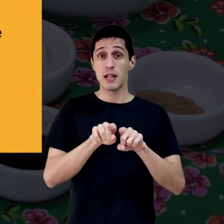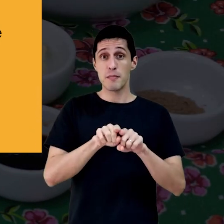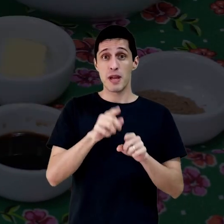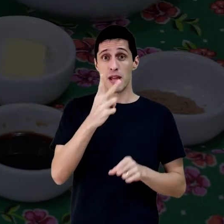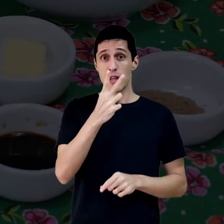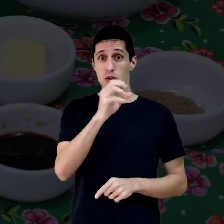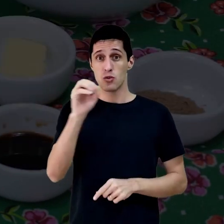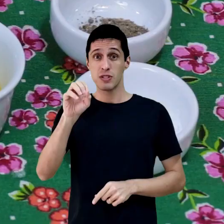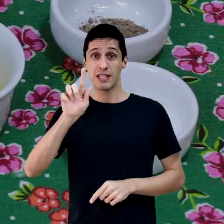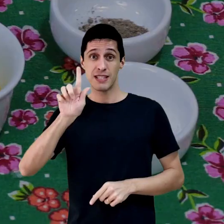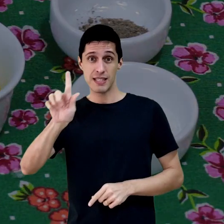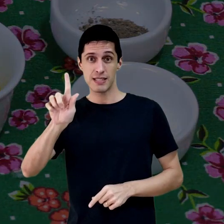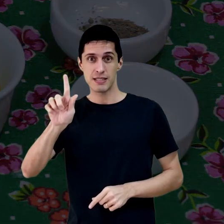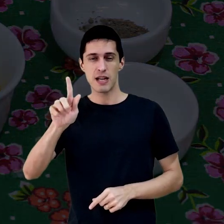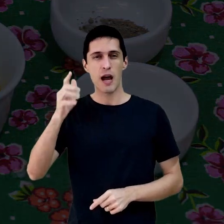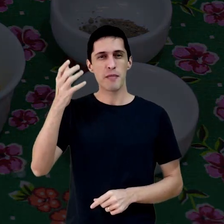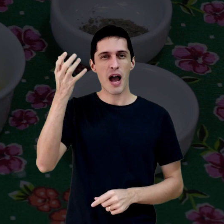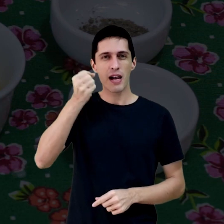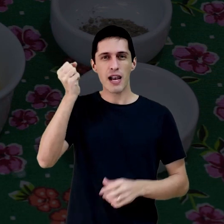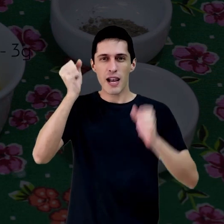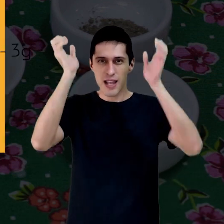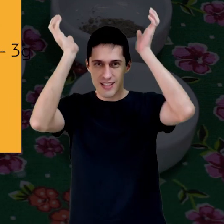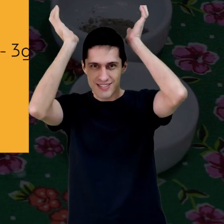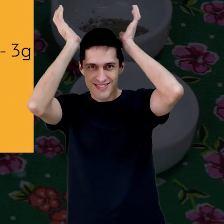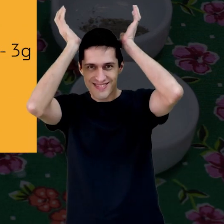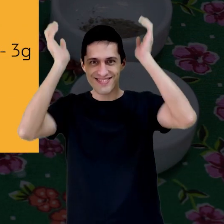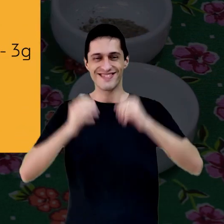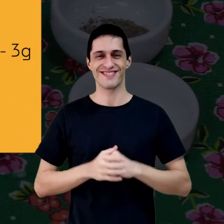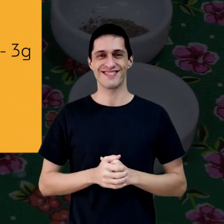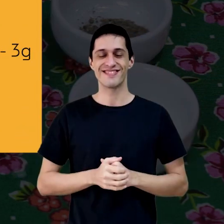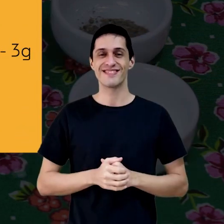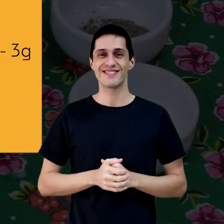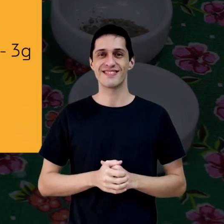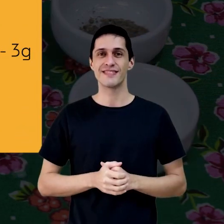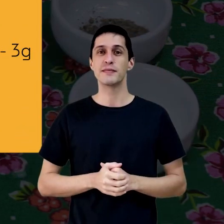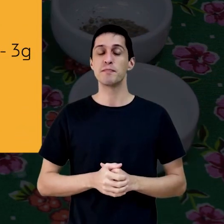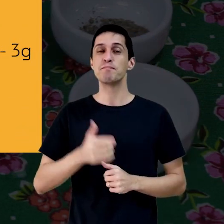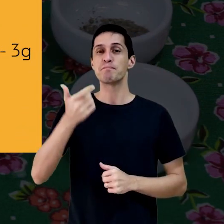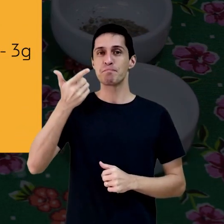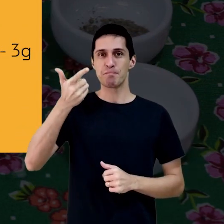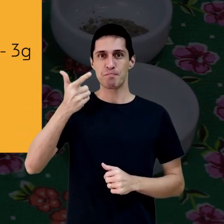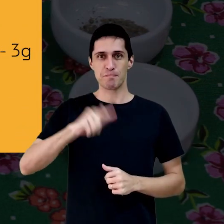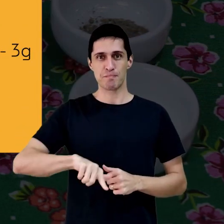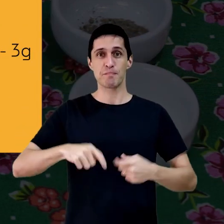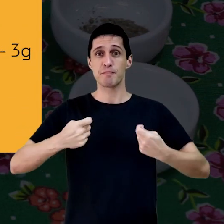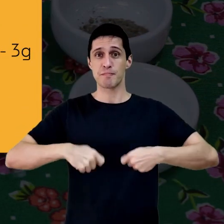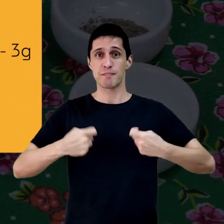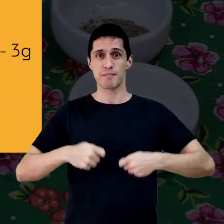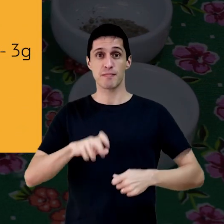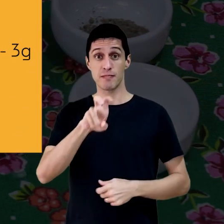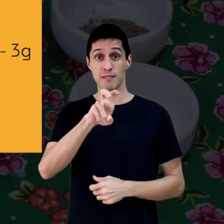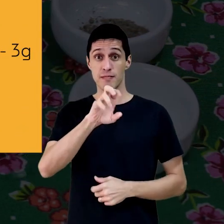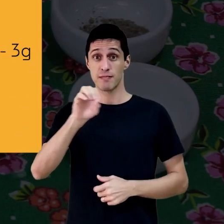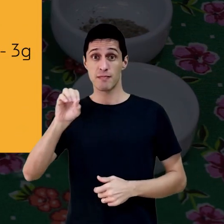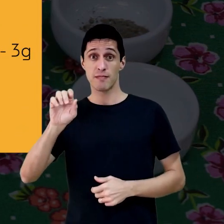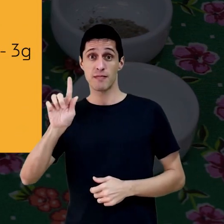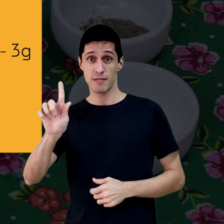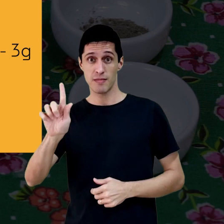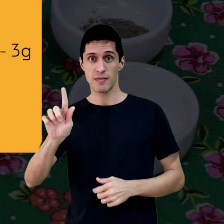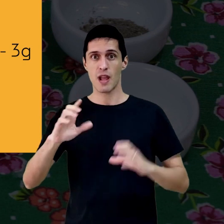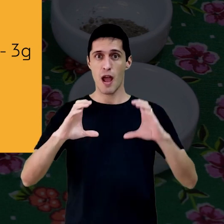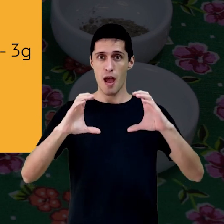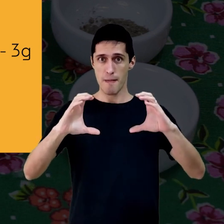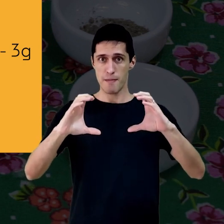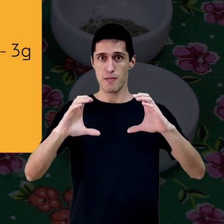de leite condensado. Para a receita do nhoque de abóbora com casca, nós vamos precisar 500 gramas